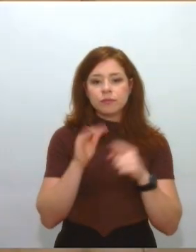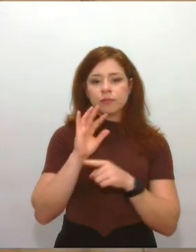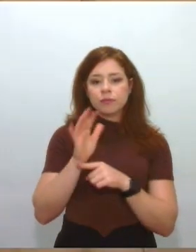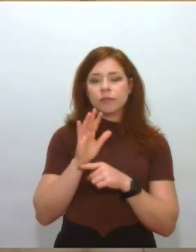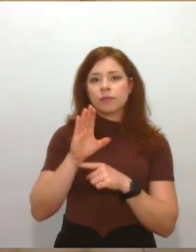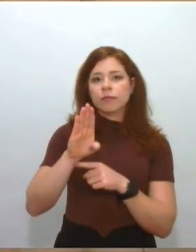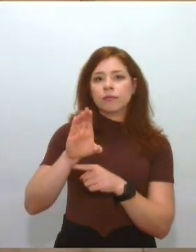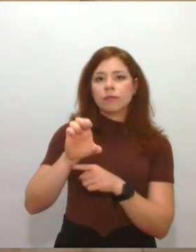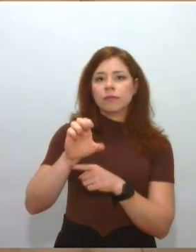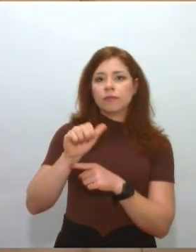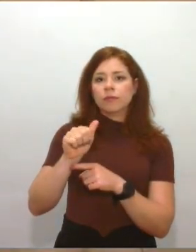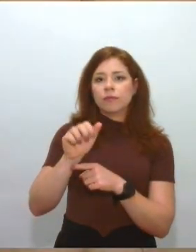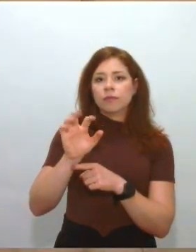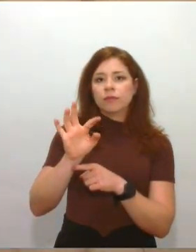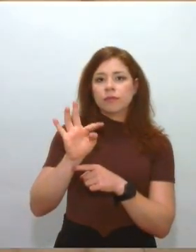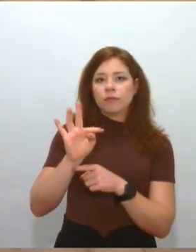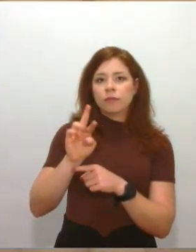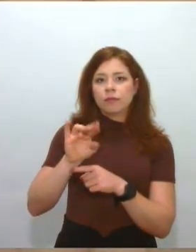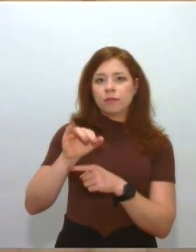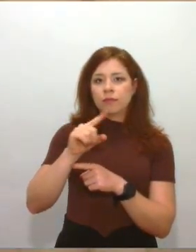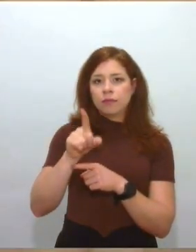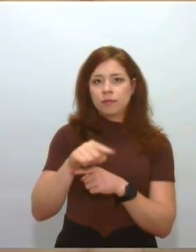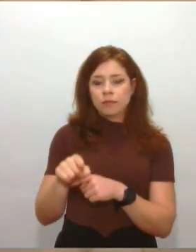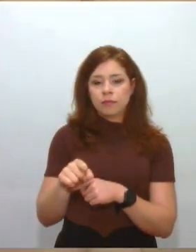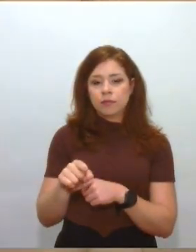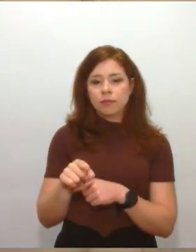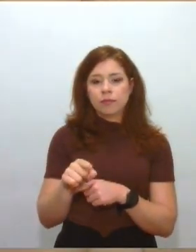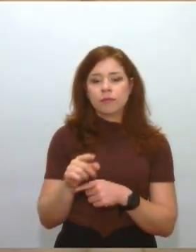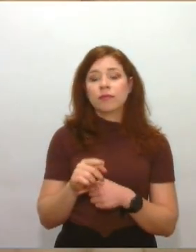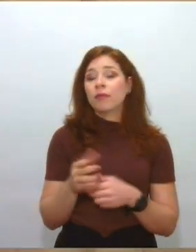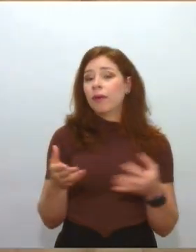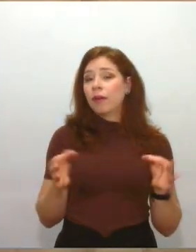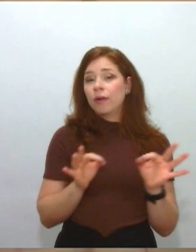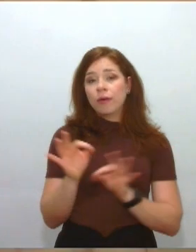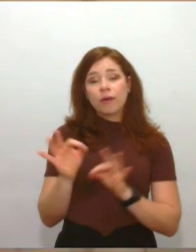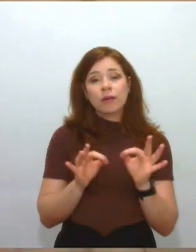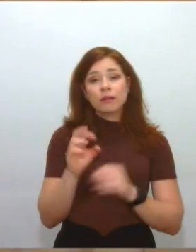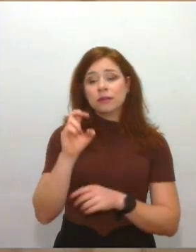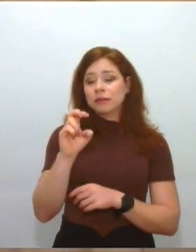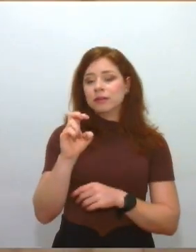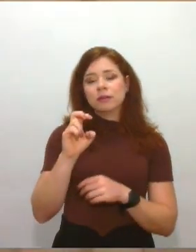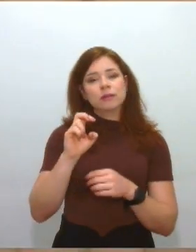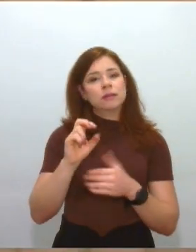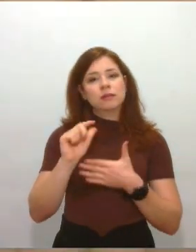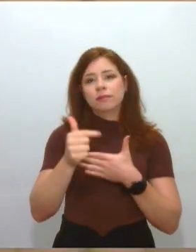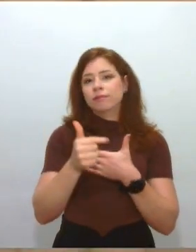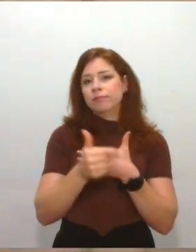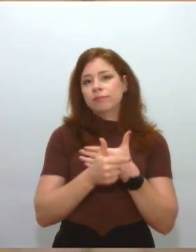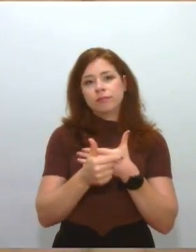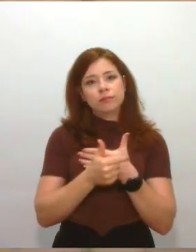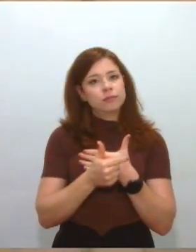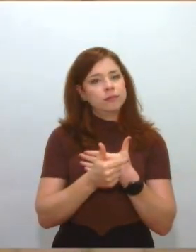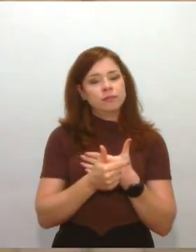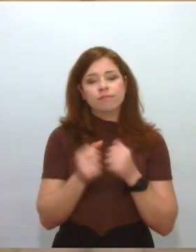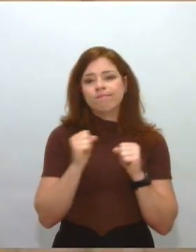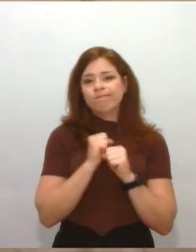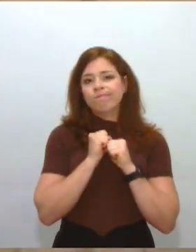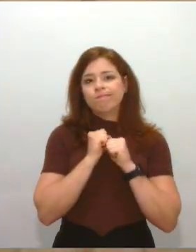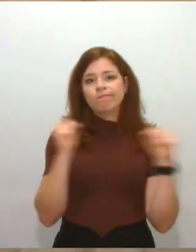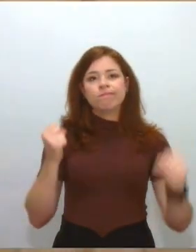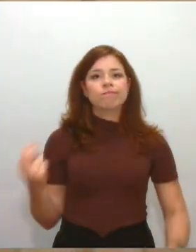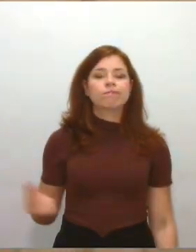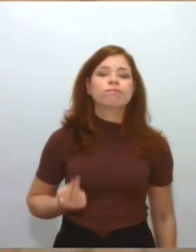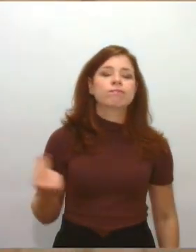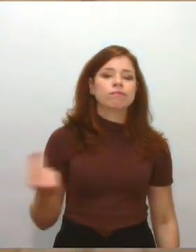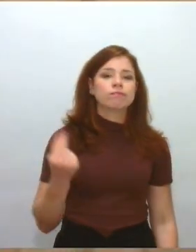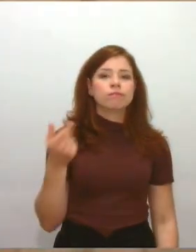que está fazendo 5 funções, assim, coisas que não se faz, para que a gente consiga